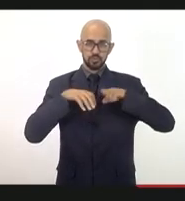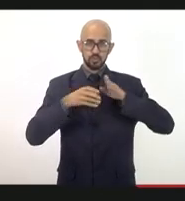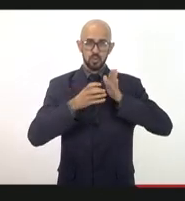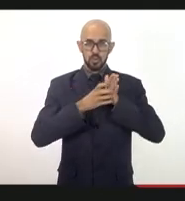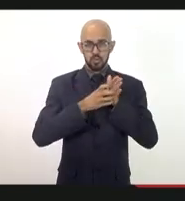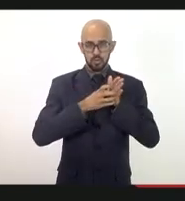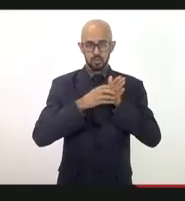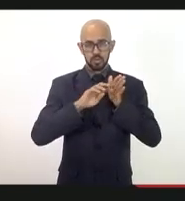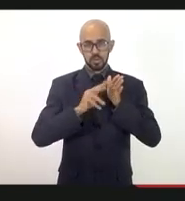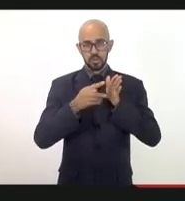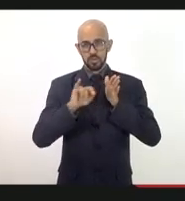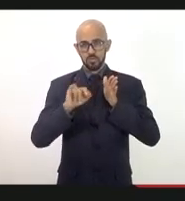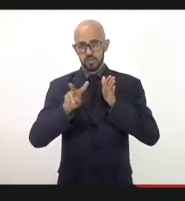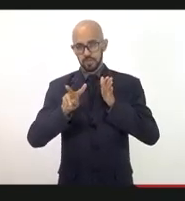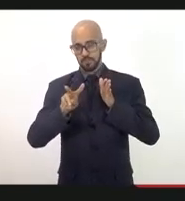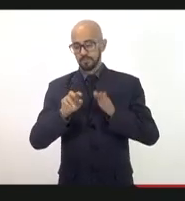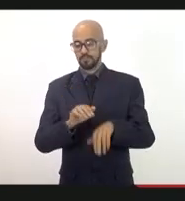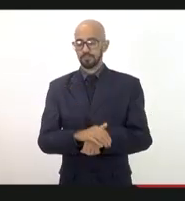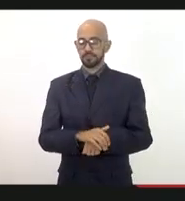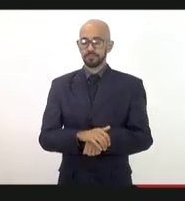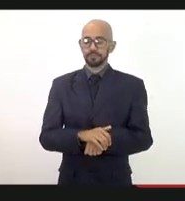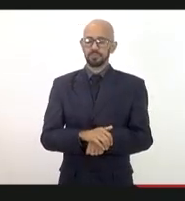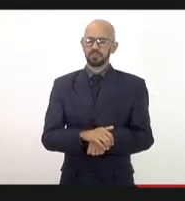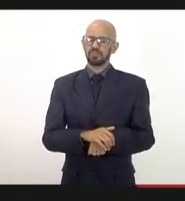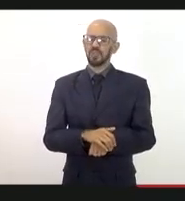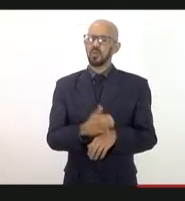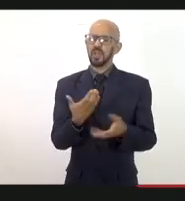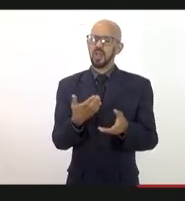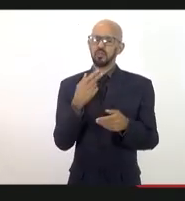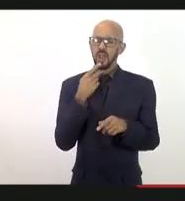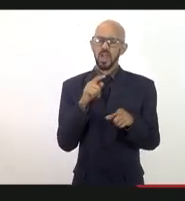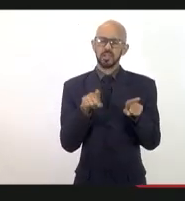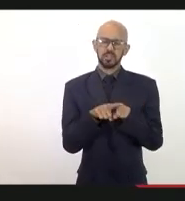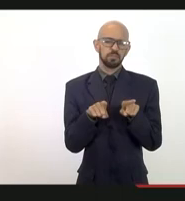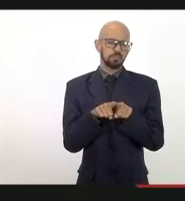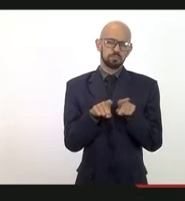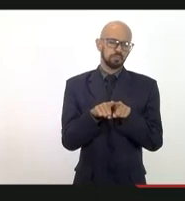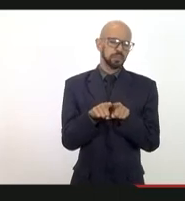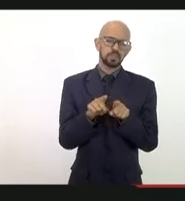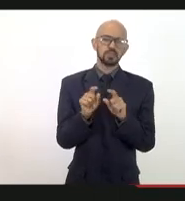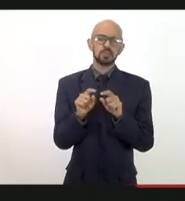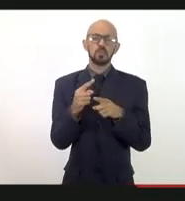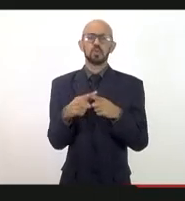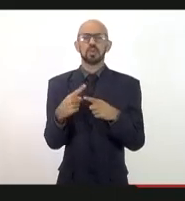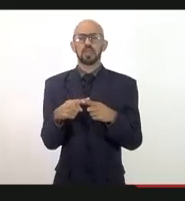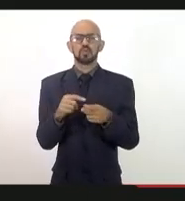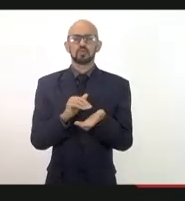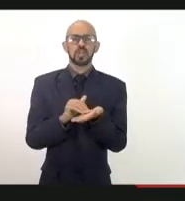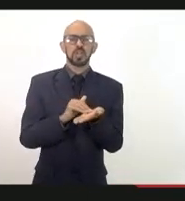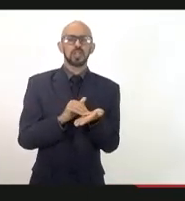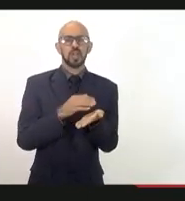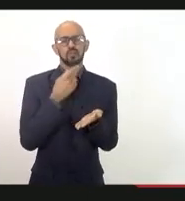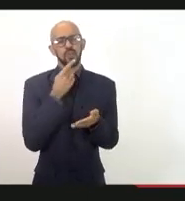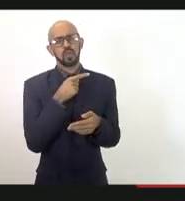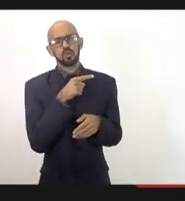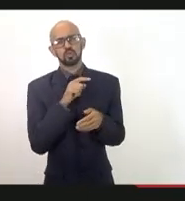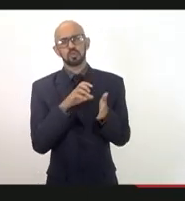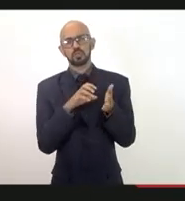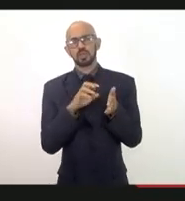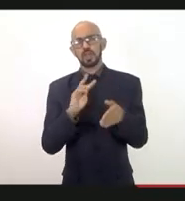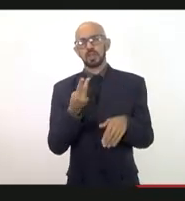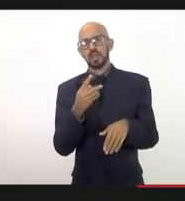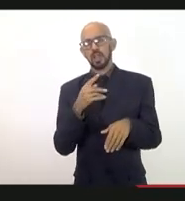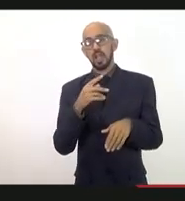Isso é uma. Eu quero deixar abrir um parênteses, porque o secretário falou em relação a HIV, AIDS